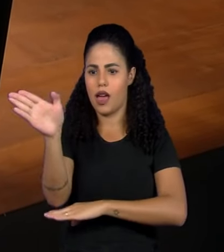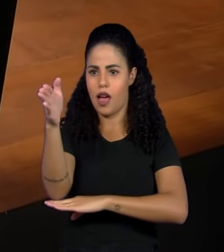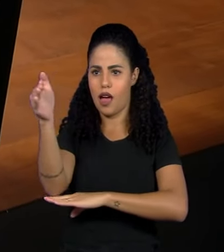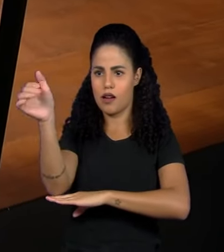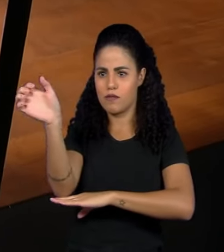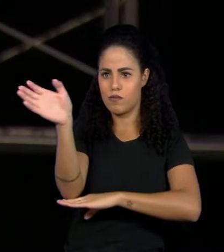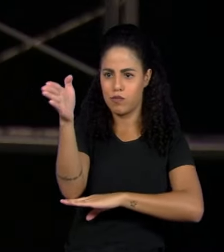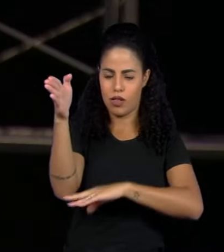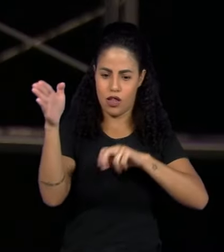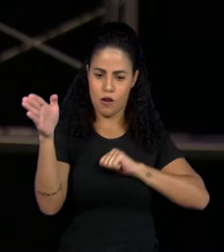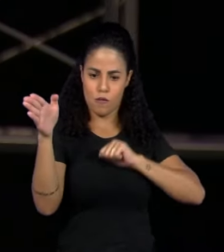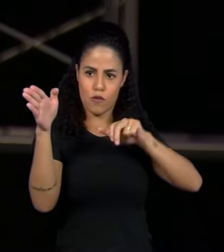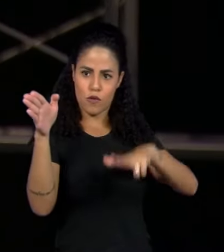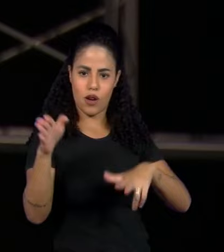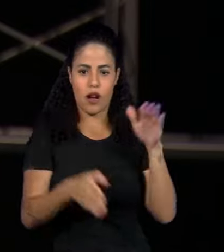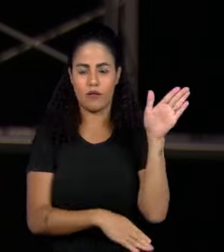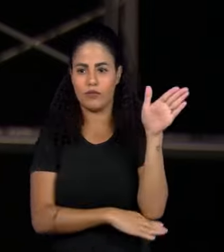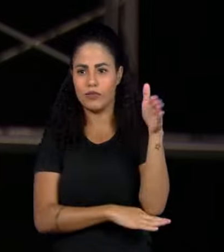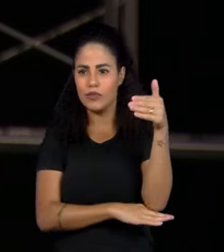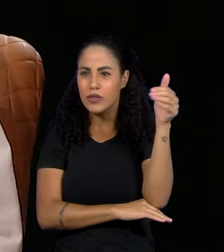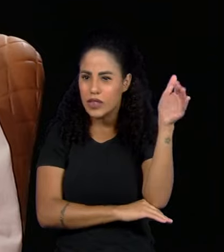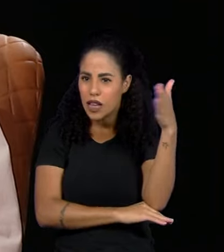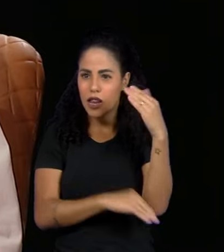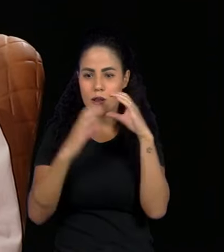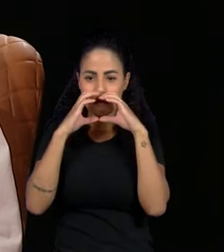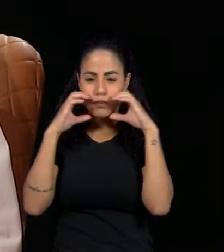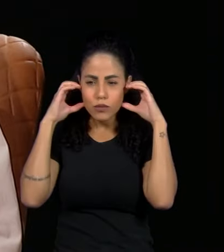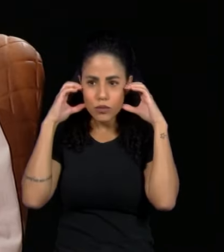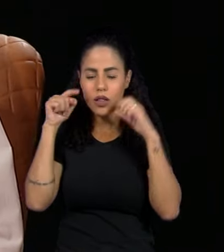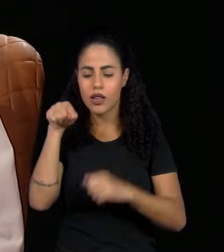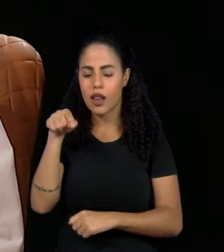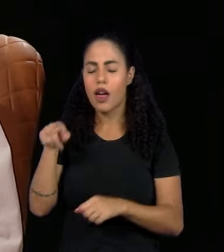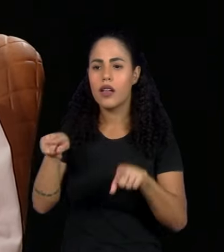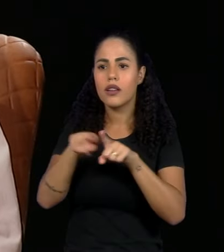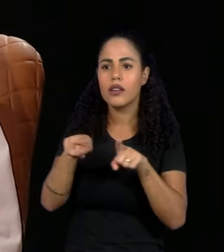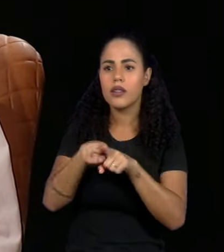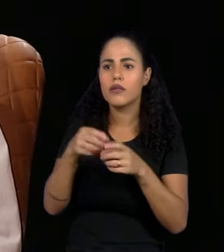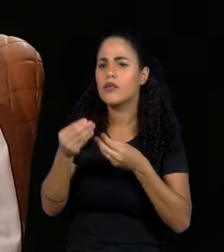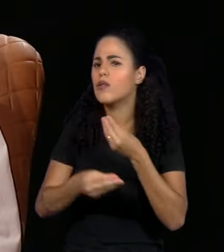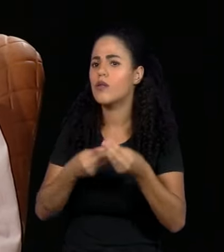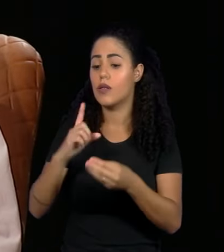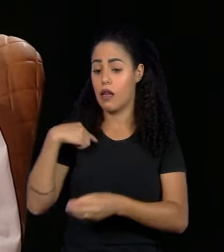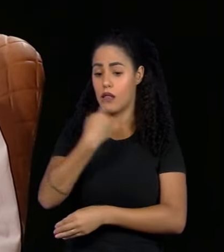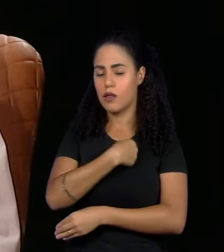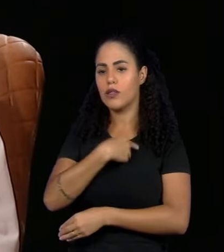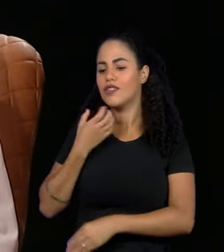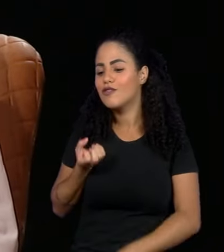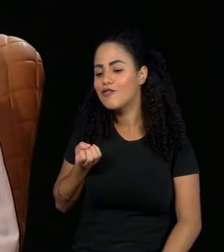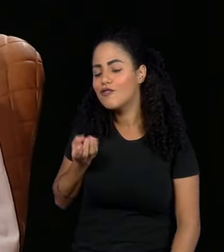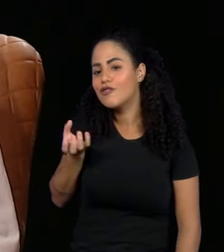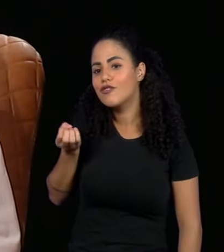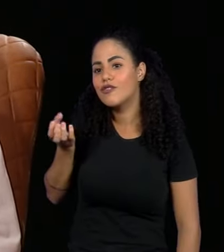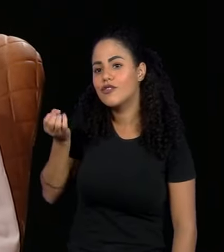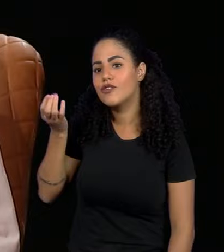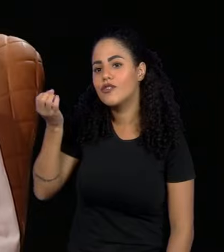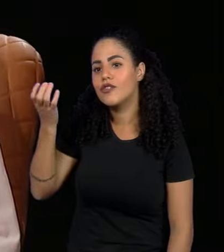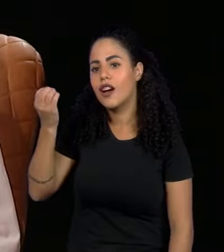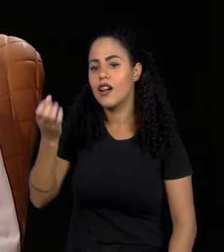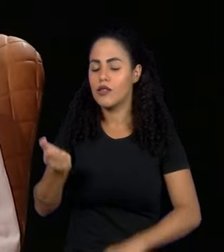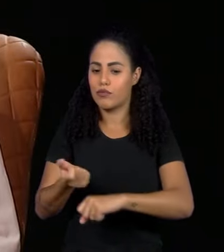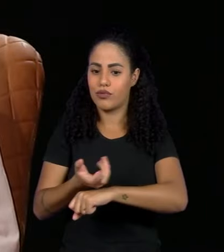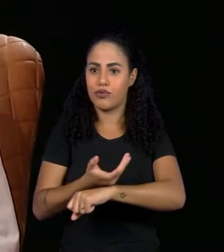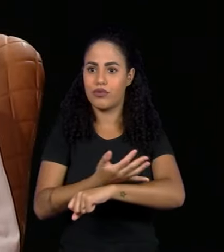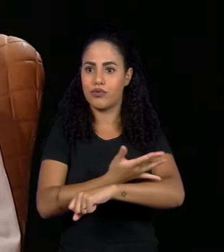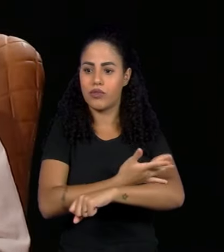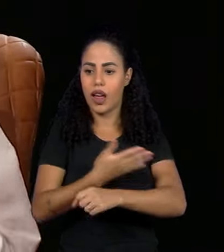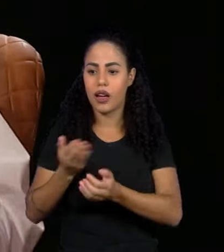de Moçambique. Depois fizemos uma entrevista muito boa com o Samora Machel, mas aí fizemos uma viagem que fizemos pelo Moçambique todo,